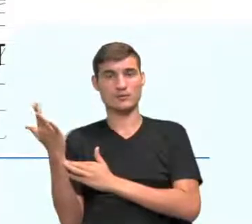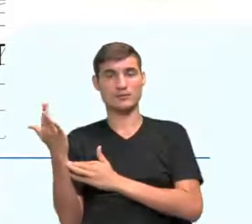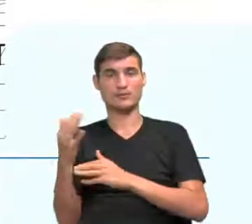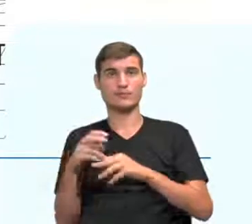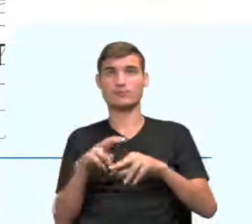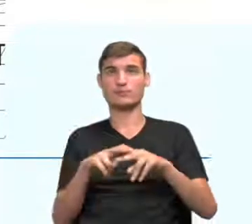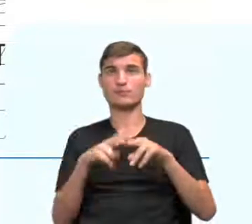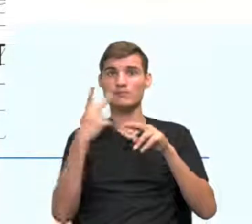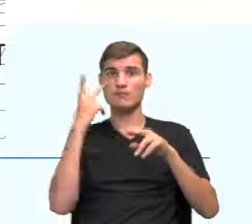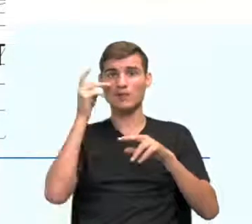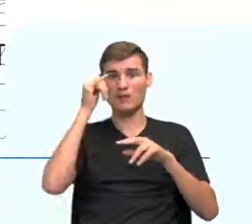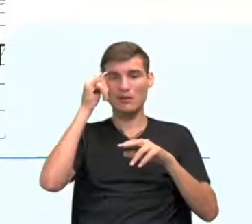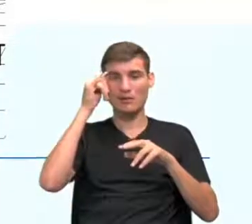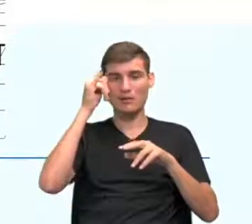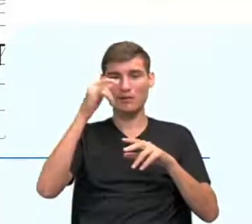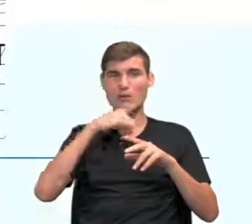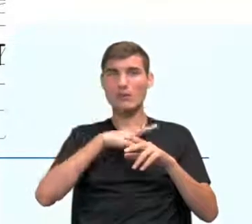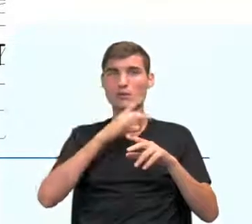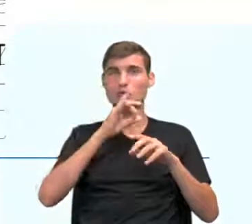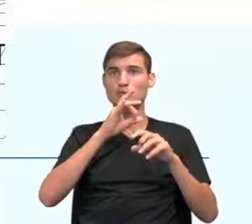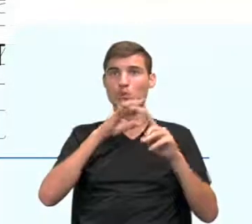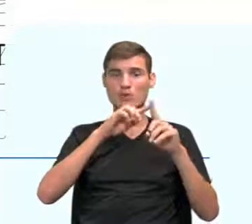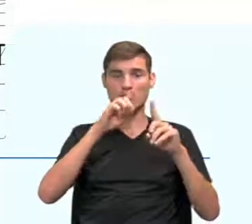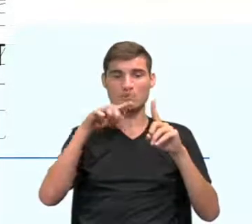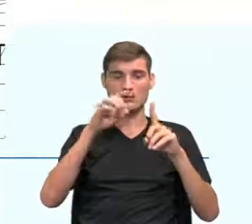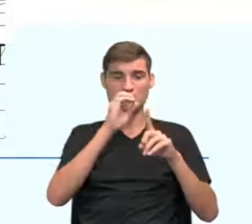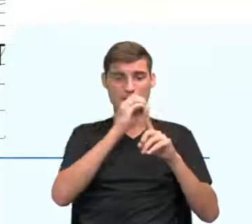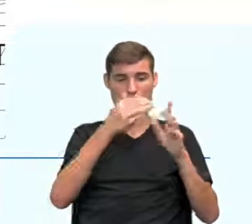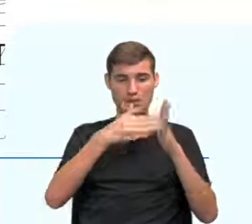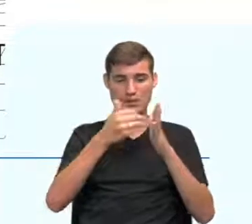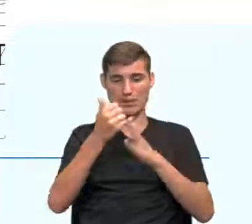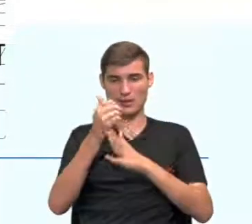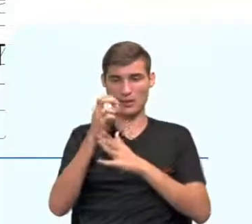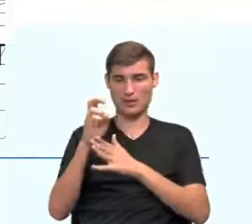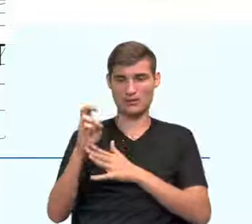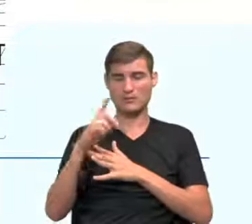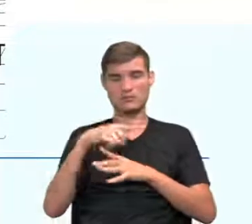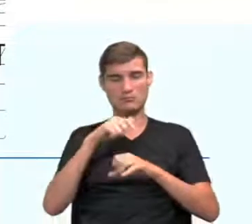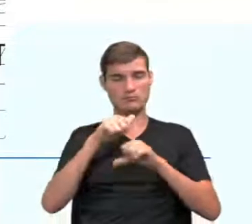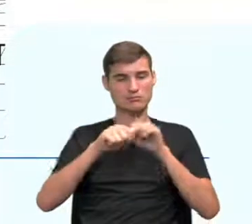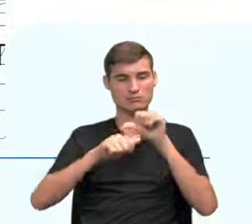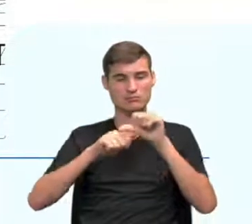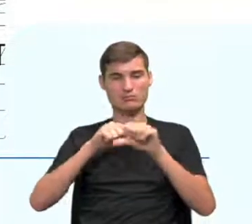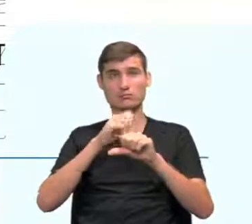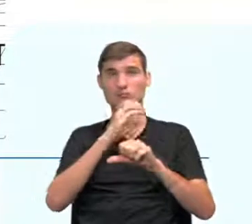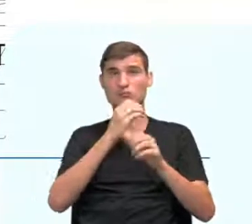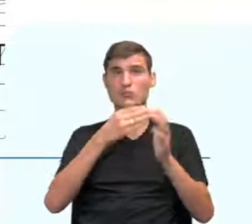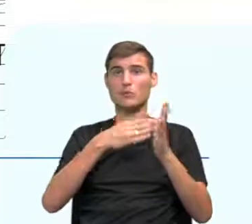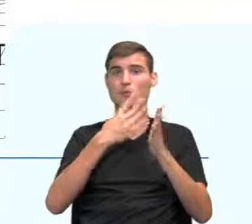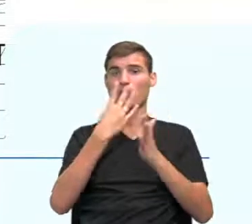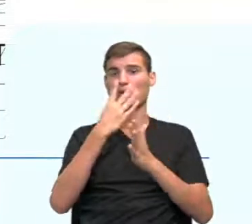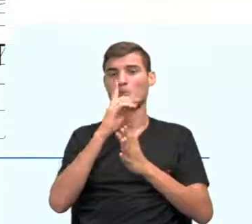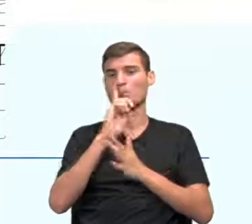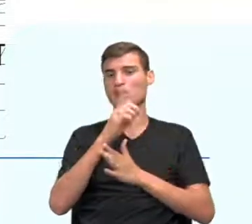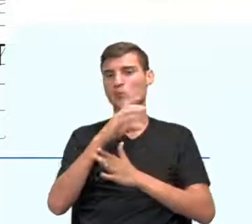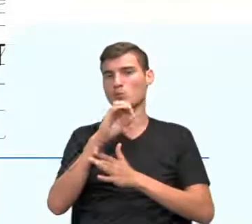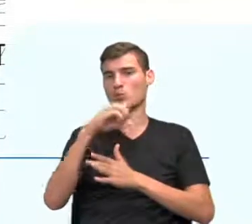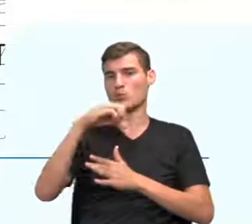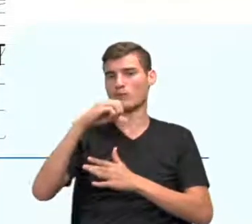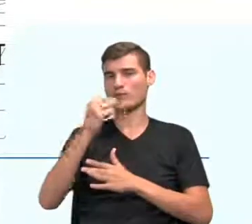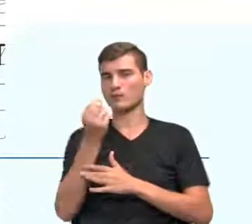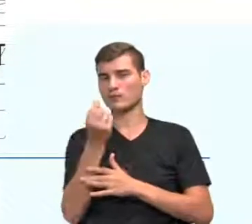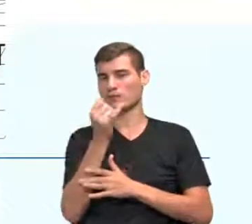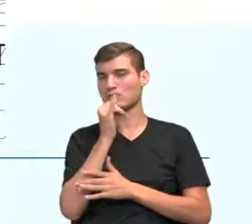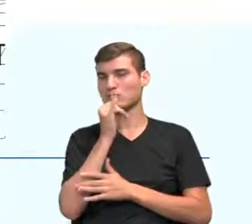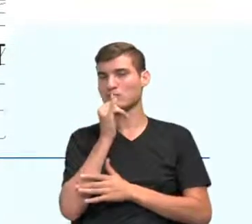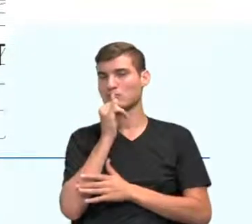ao invés de ter o sinal variando só de 0 a 15, ele vai variar de 0 a 4.096, por exemplo. Então, você vai